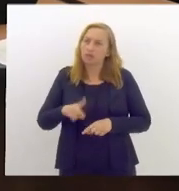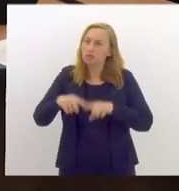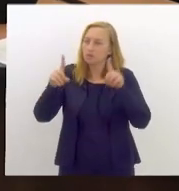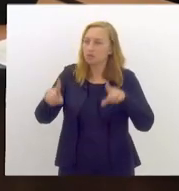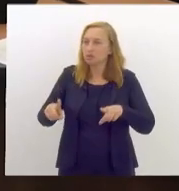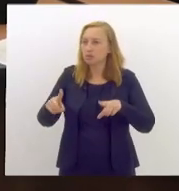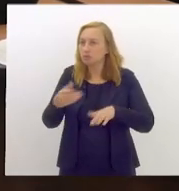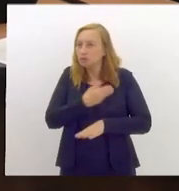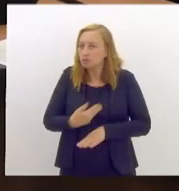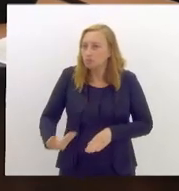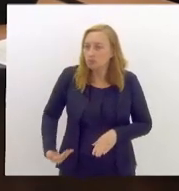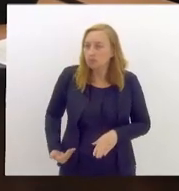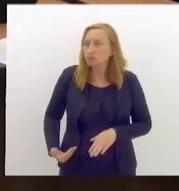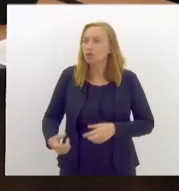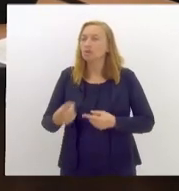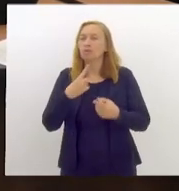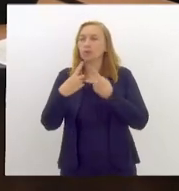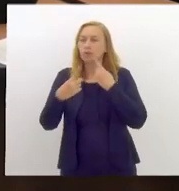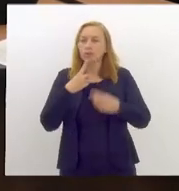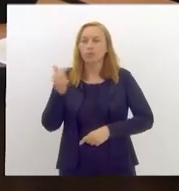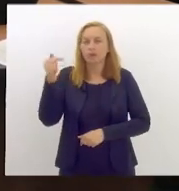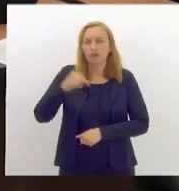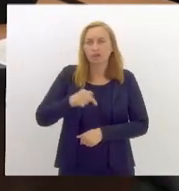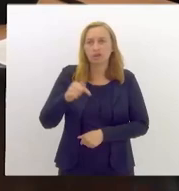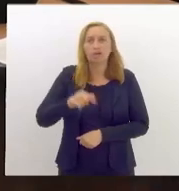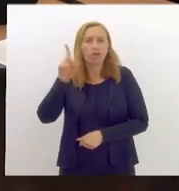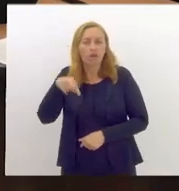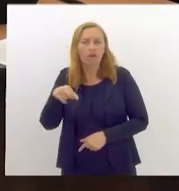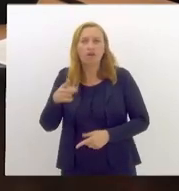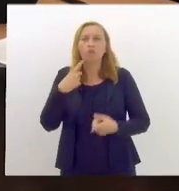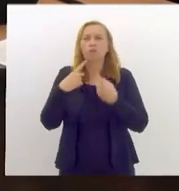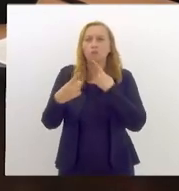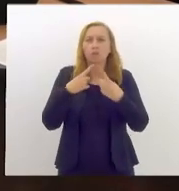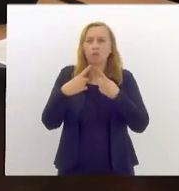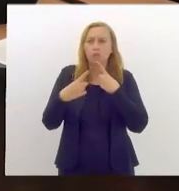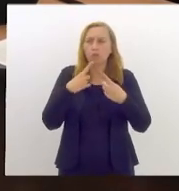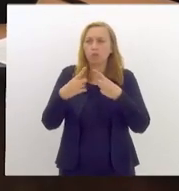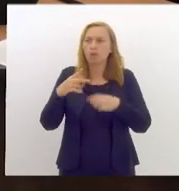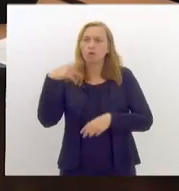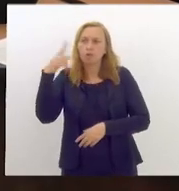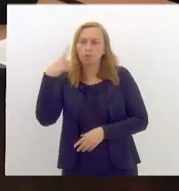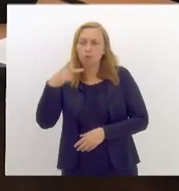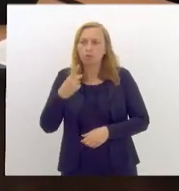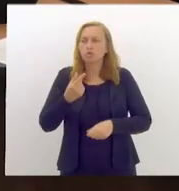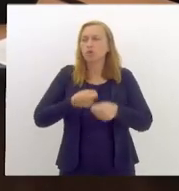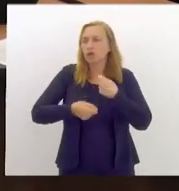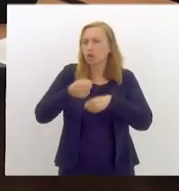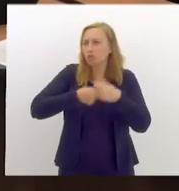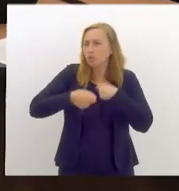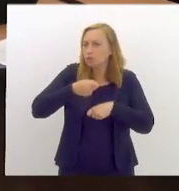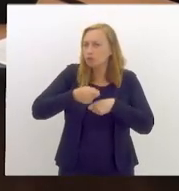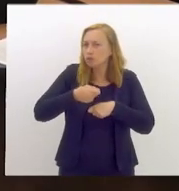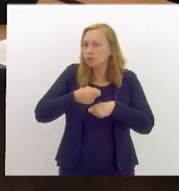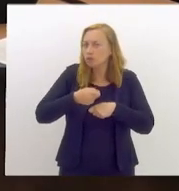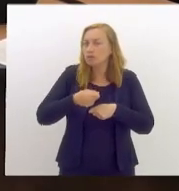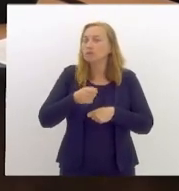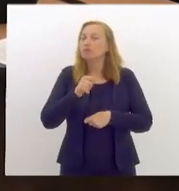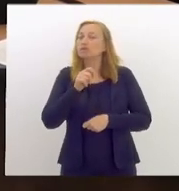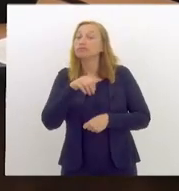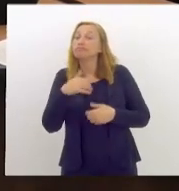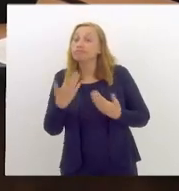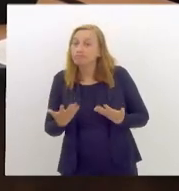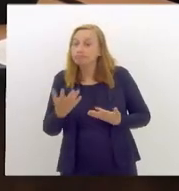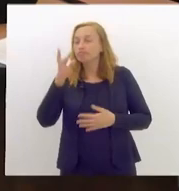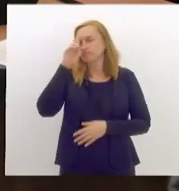servidoras públicas o debate aqui é um debate político econômico e é isso